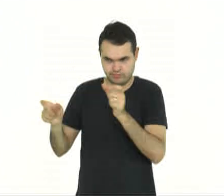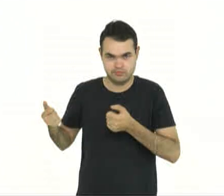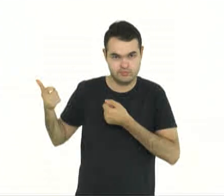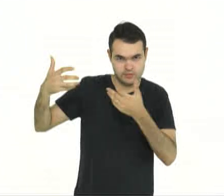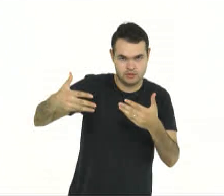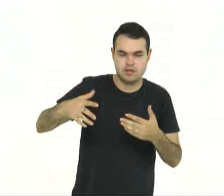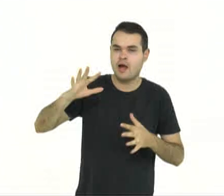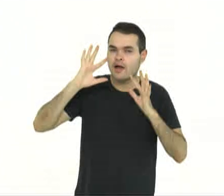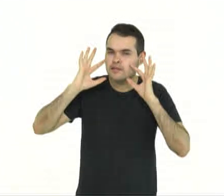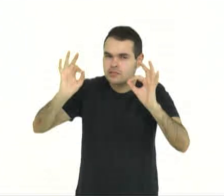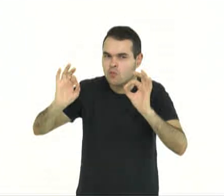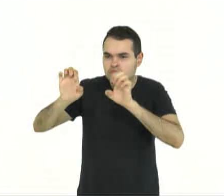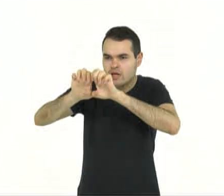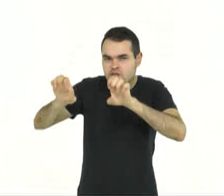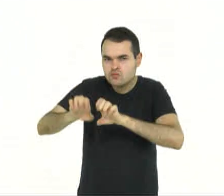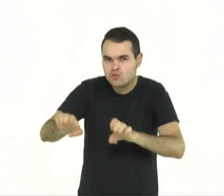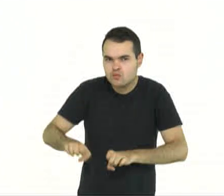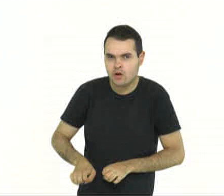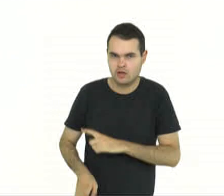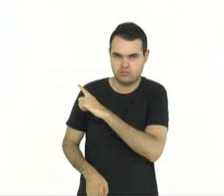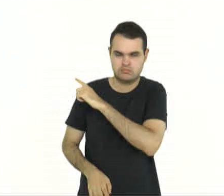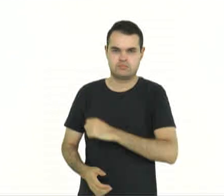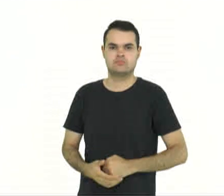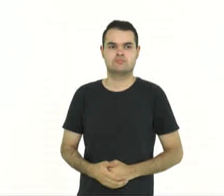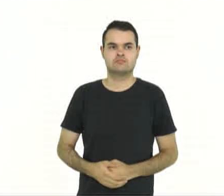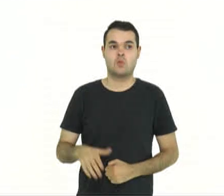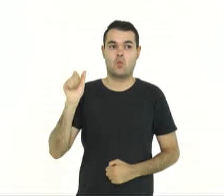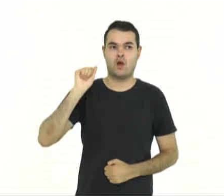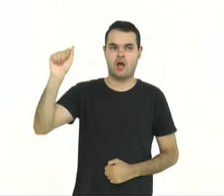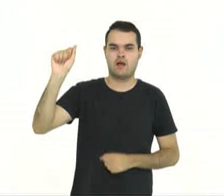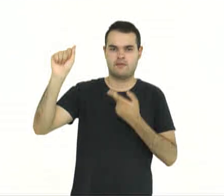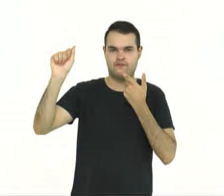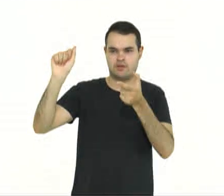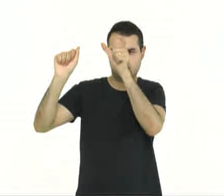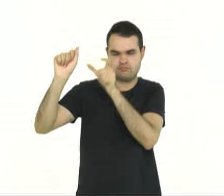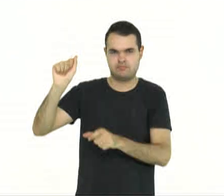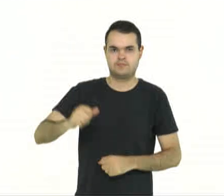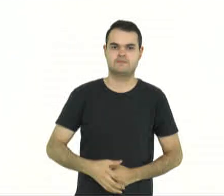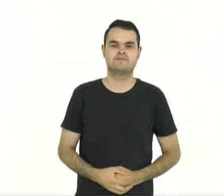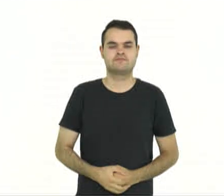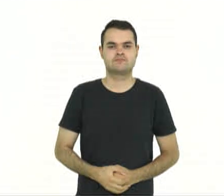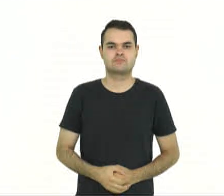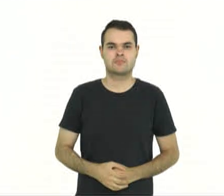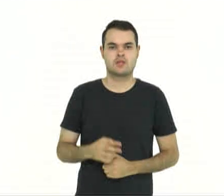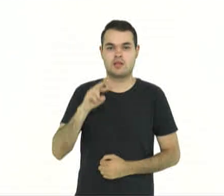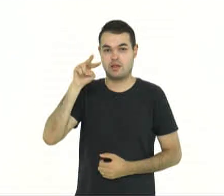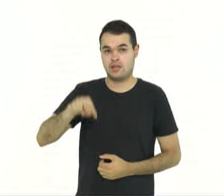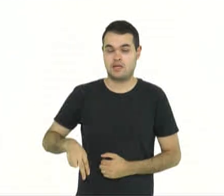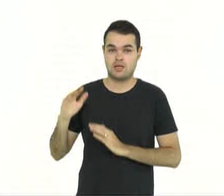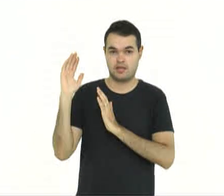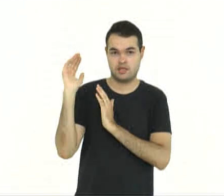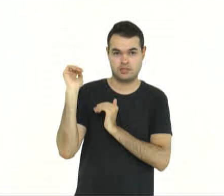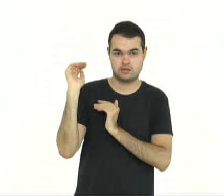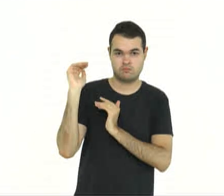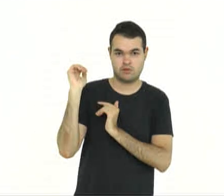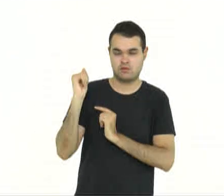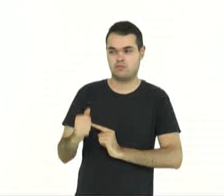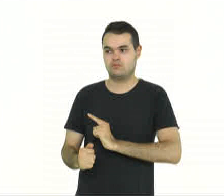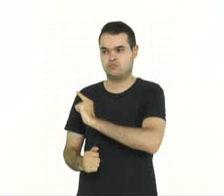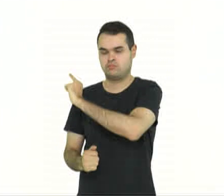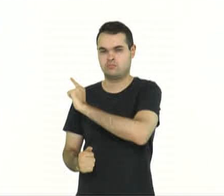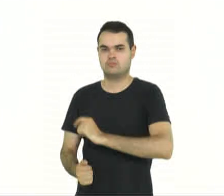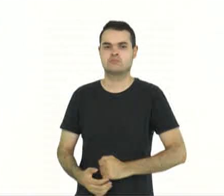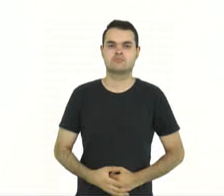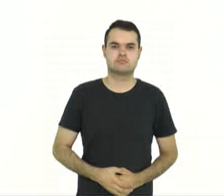nas estruturas que eles usam. Então, o estudante A diz assim: pues yo voy a hacer un curso técnico de